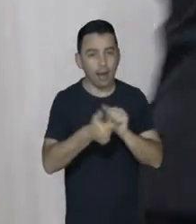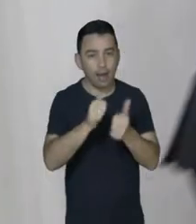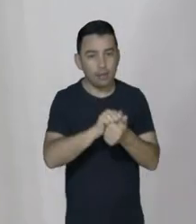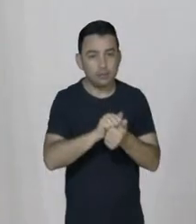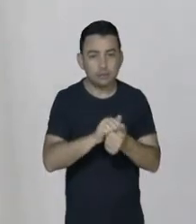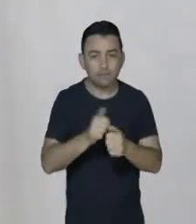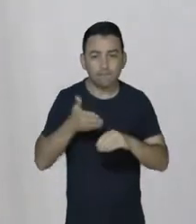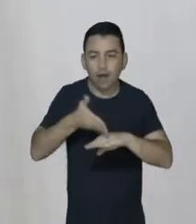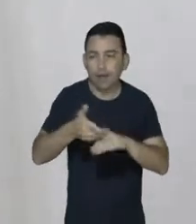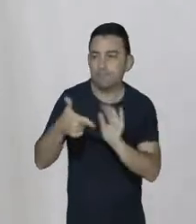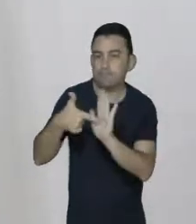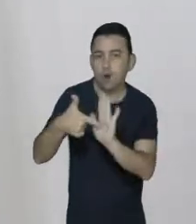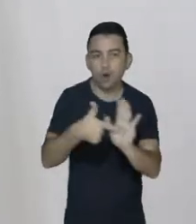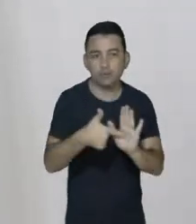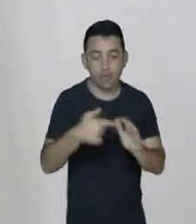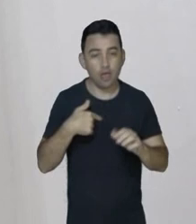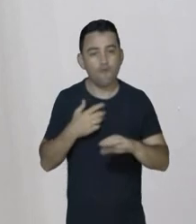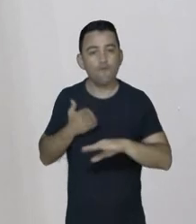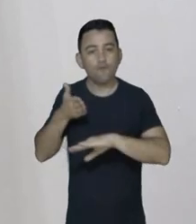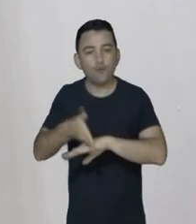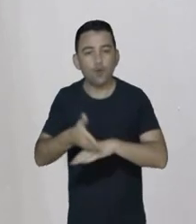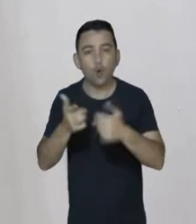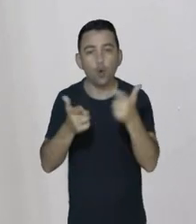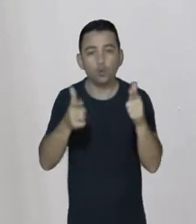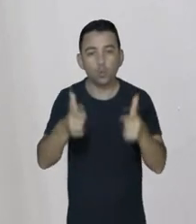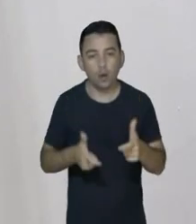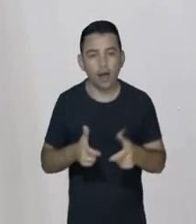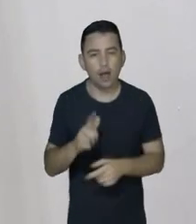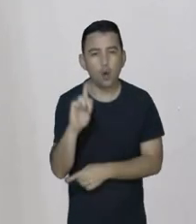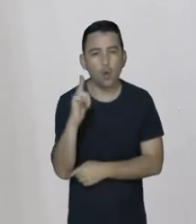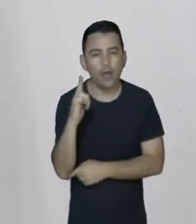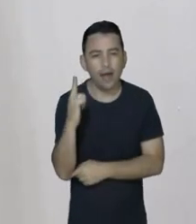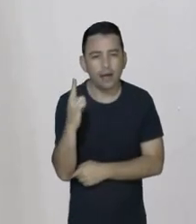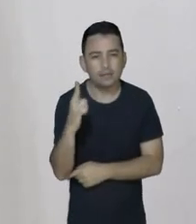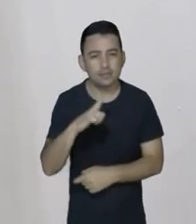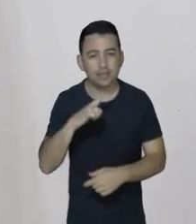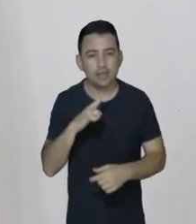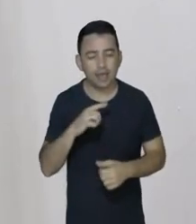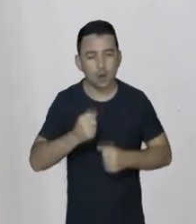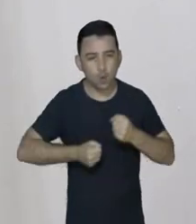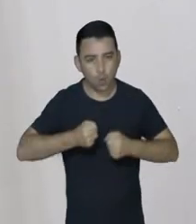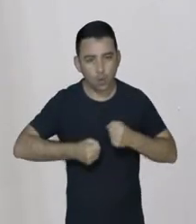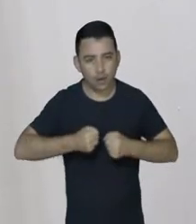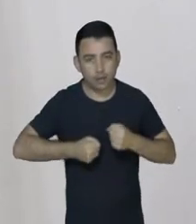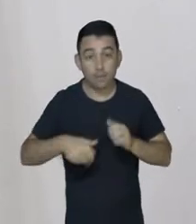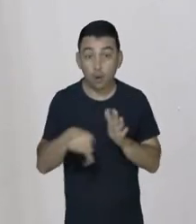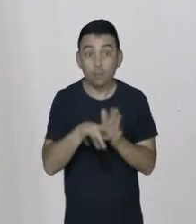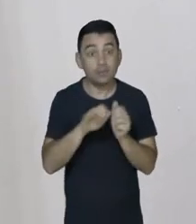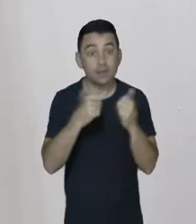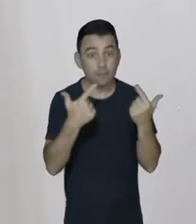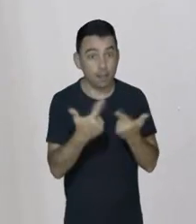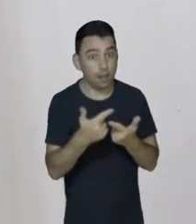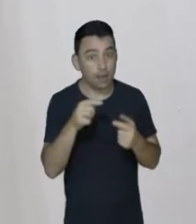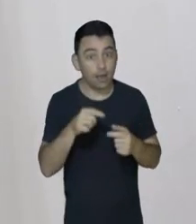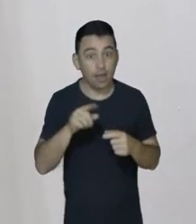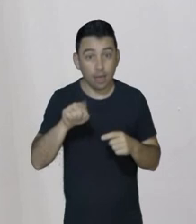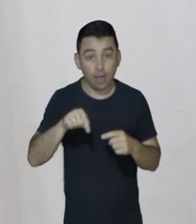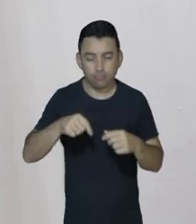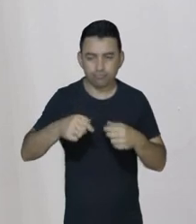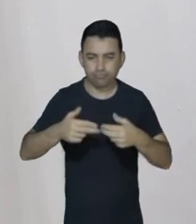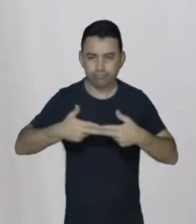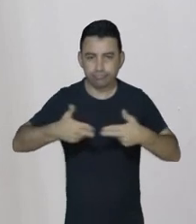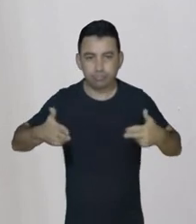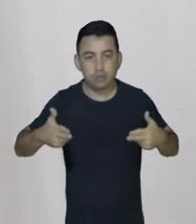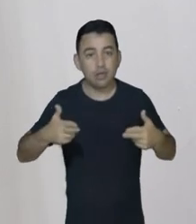material. Eu cheguei em Goiás, estava tendo uma corrida feita pela Assembleia Legislativa, uma maratona.